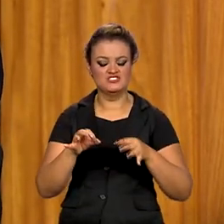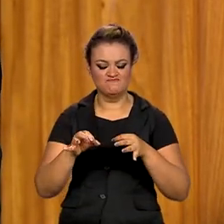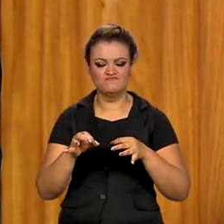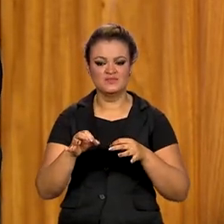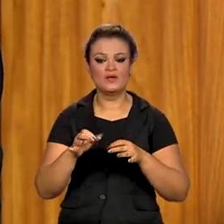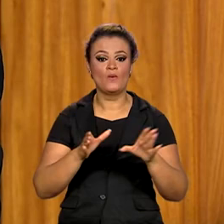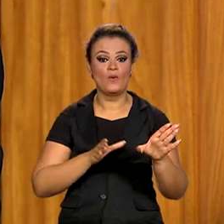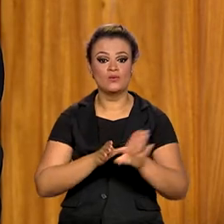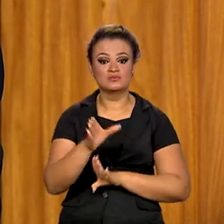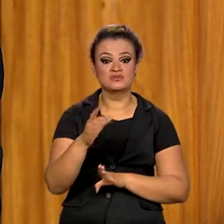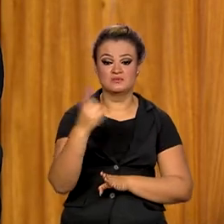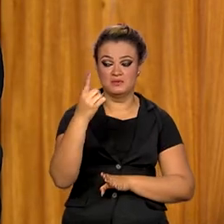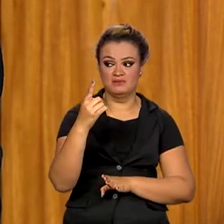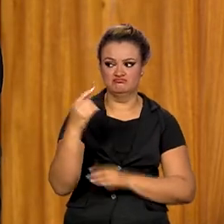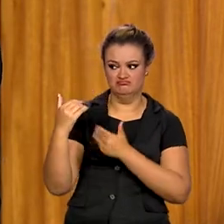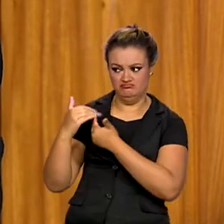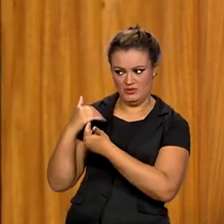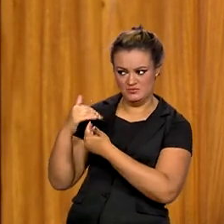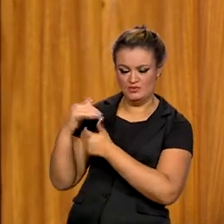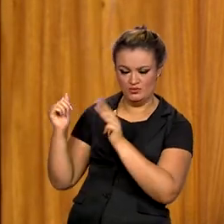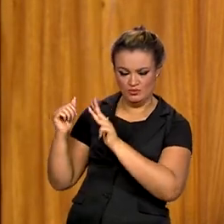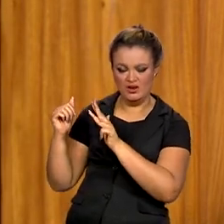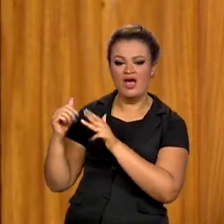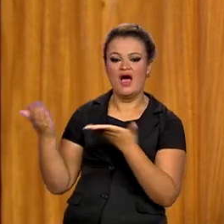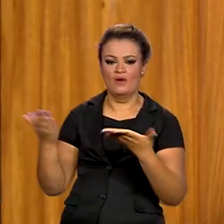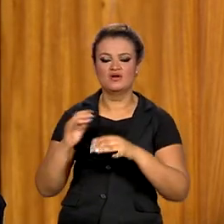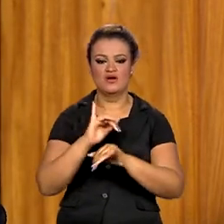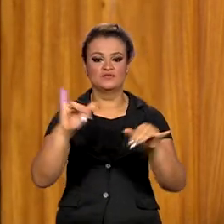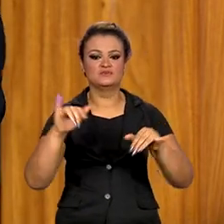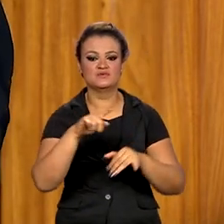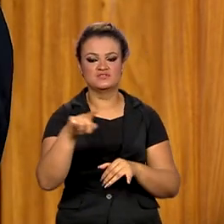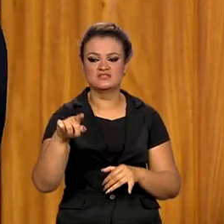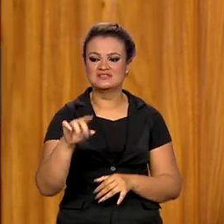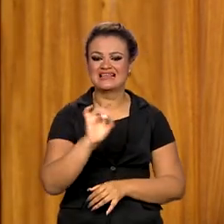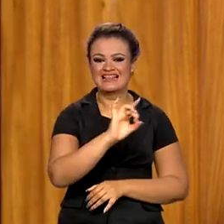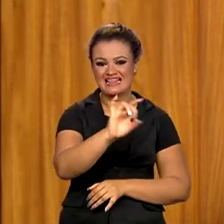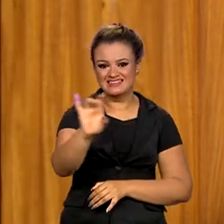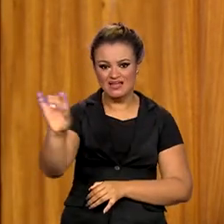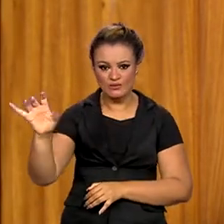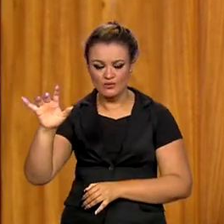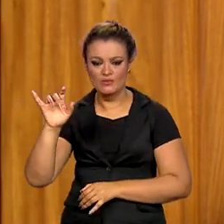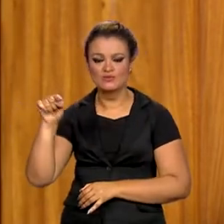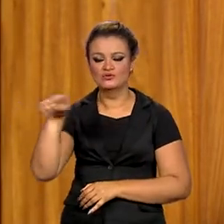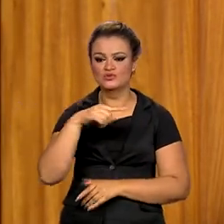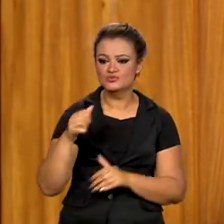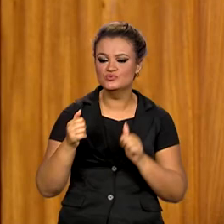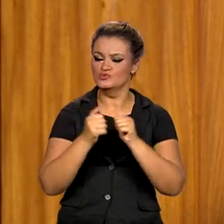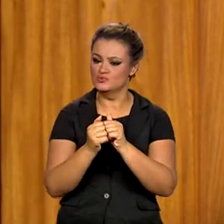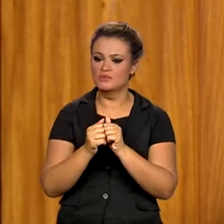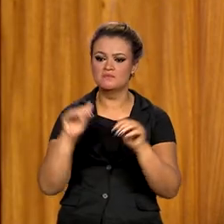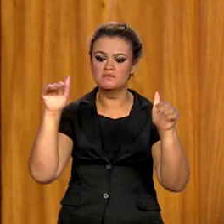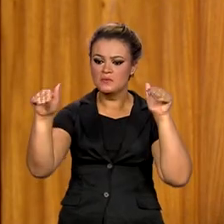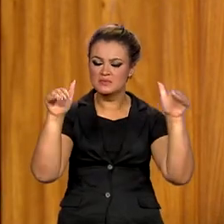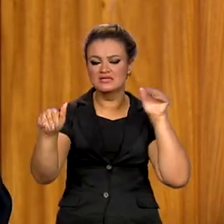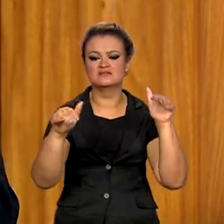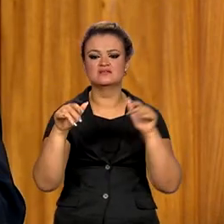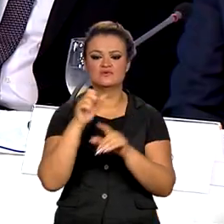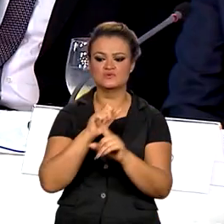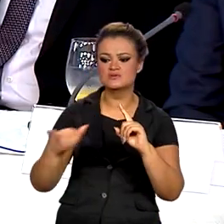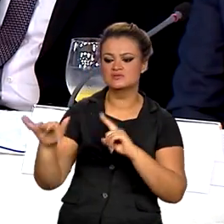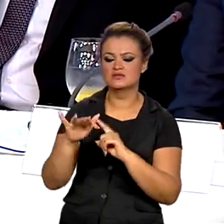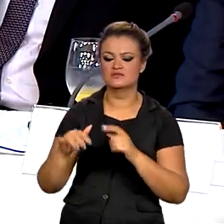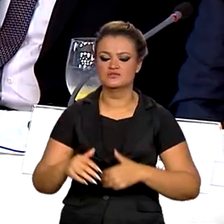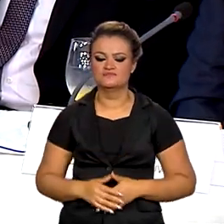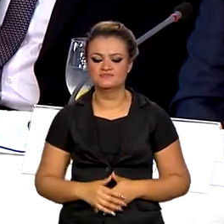a orientação do presidente Lula, é de que todas nós estejamos juntos mobilizando as nossas